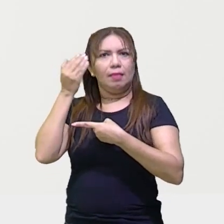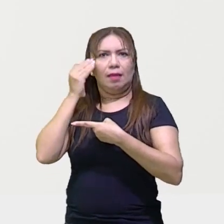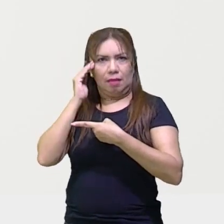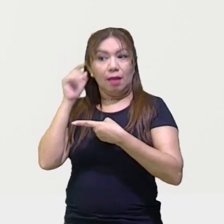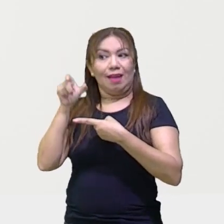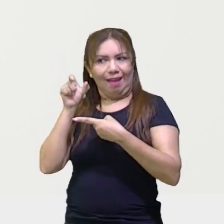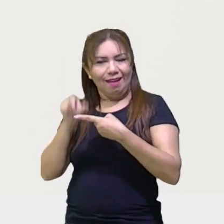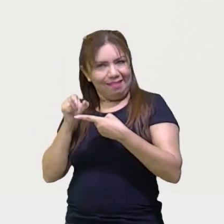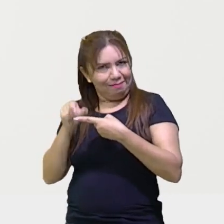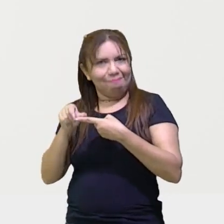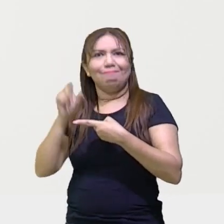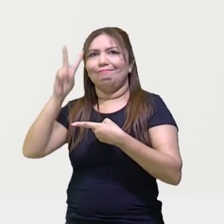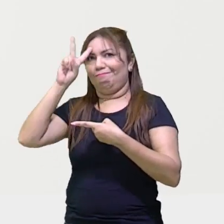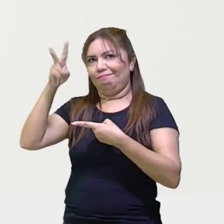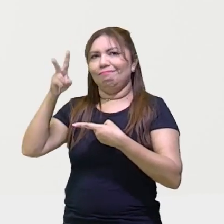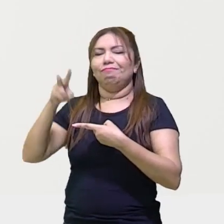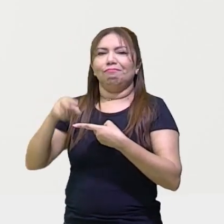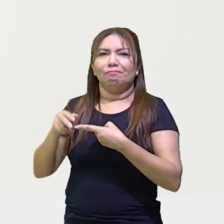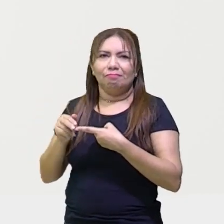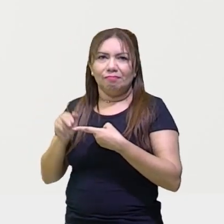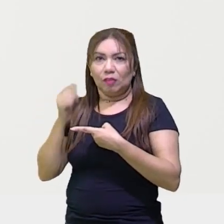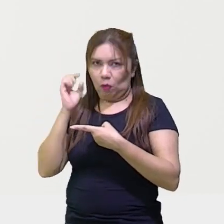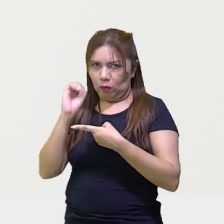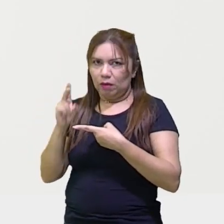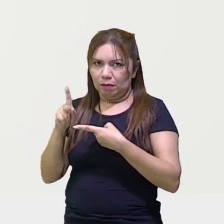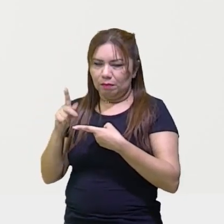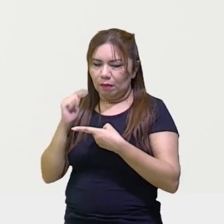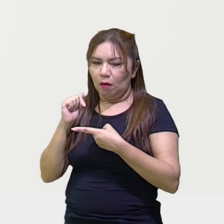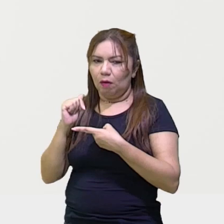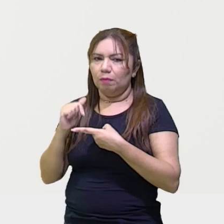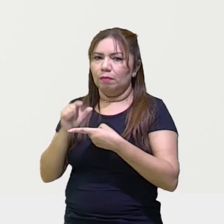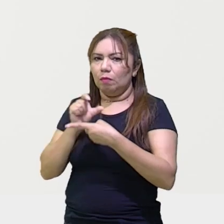que ela é a mais forte. Ok?